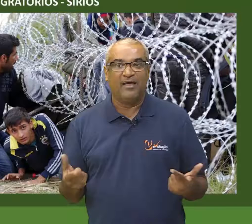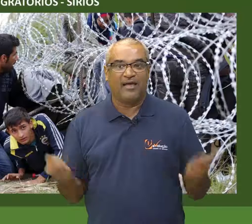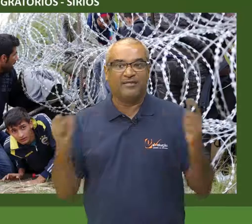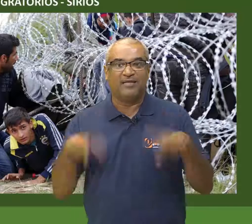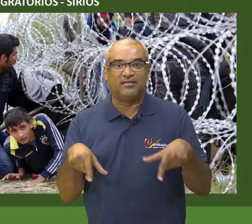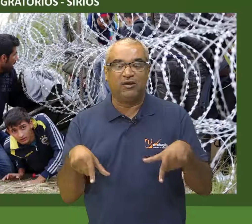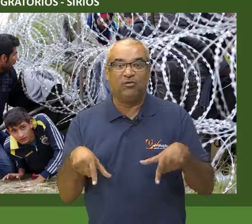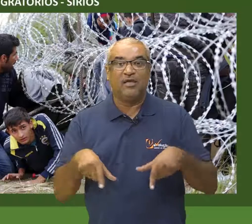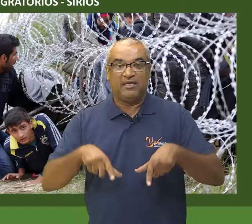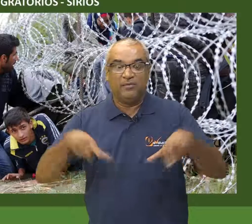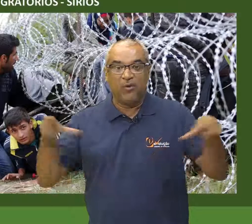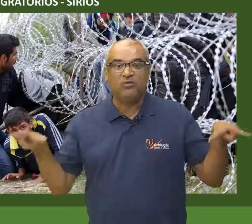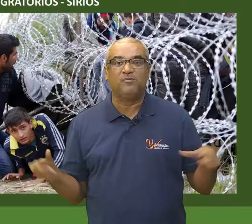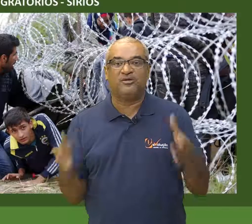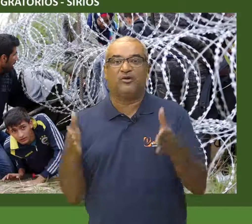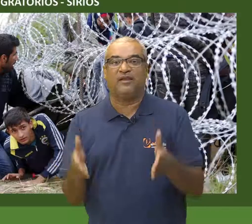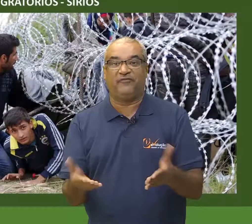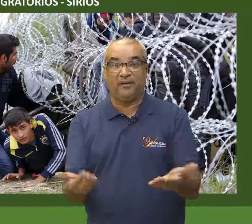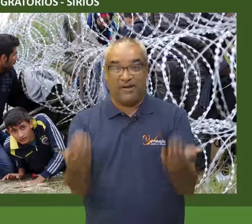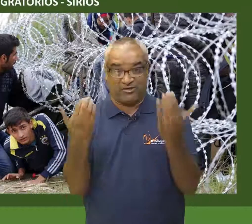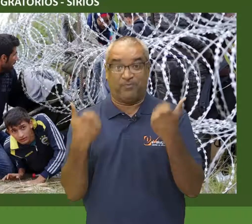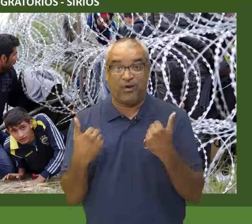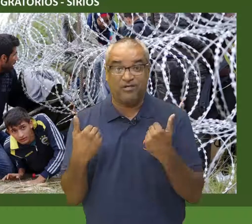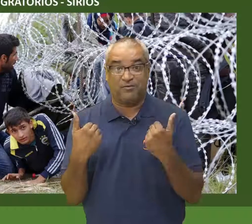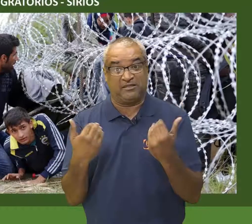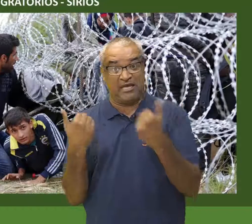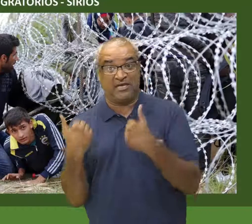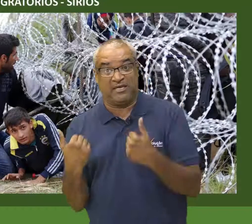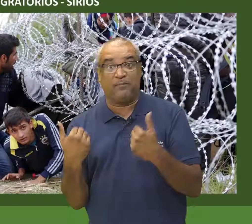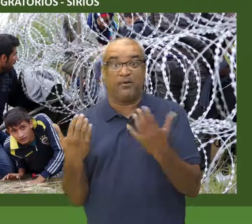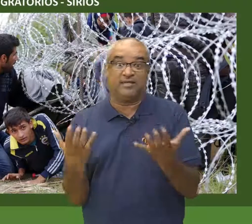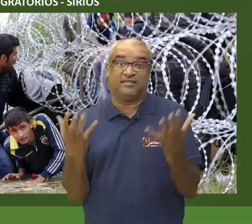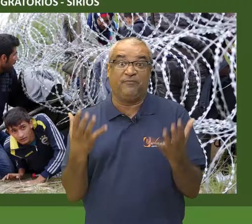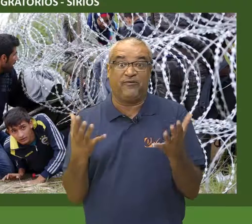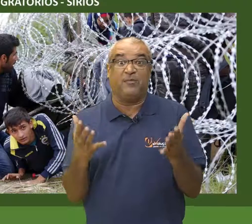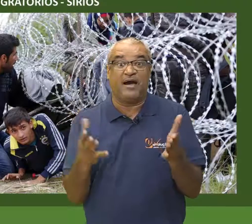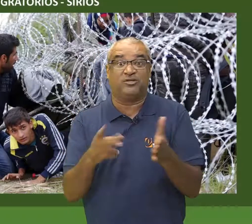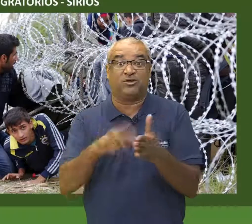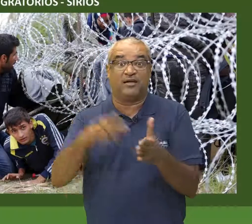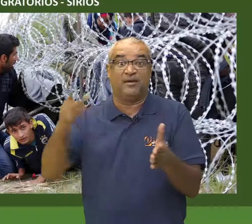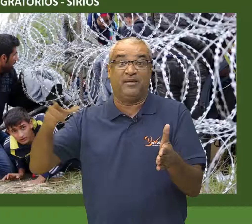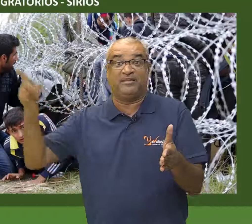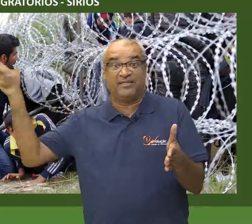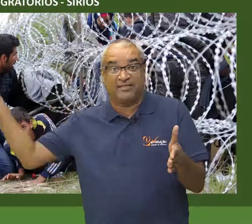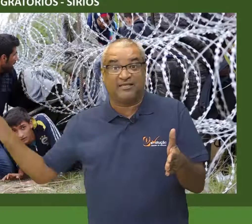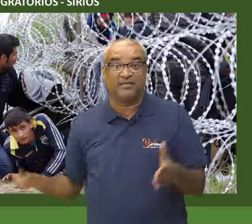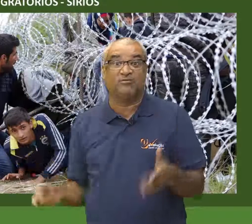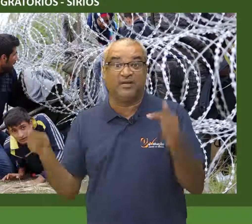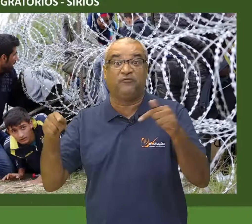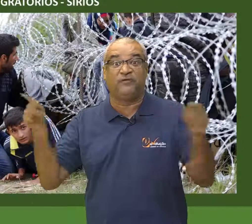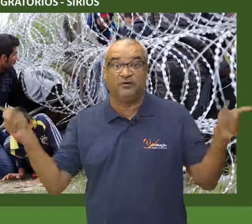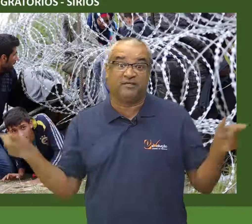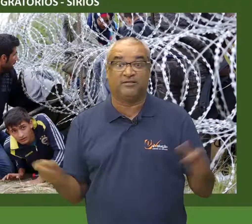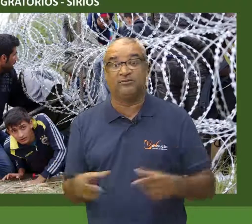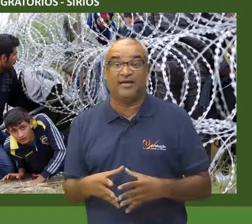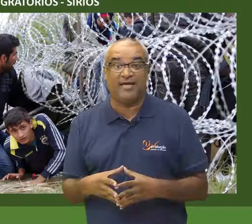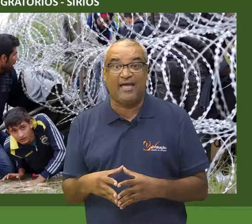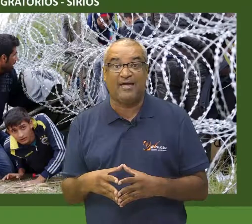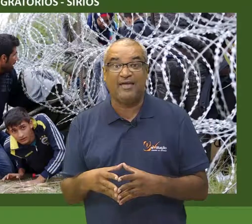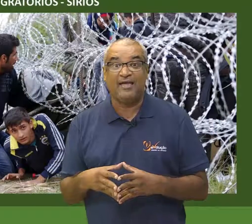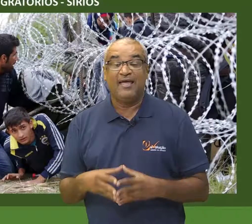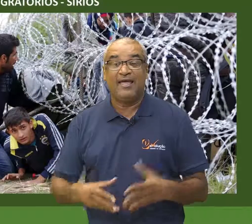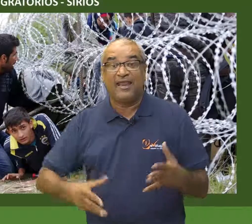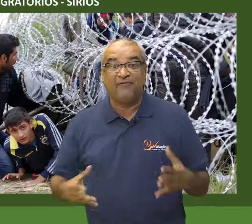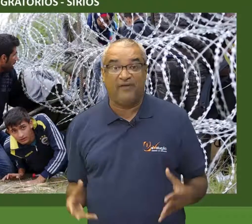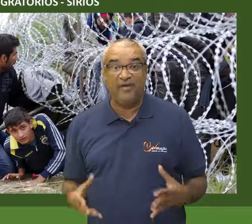Europa, até então, que monta uma geografia mais próxima, até aqui, porque sempre foi uma área historicamente de atração, desde o final da Segunda